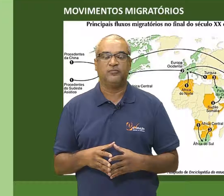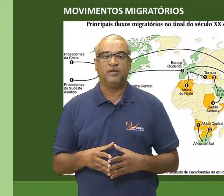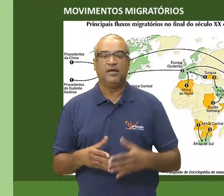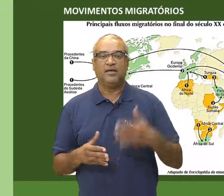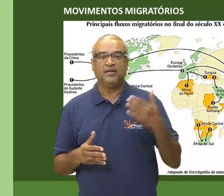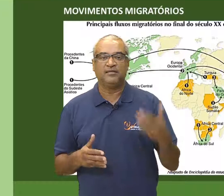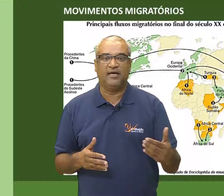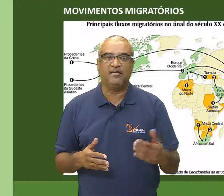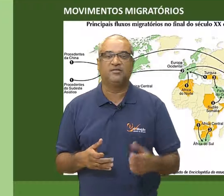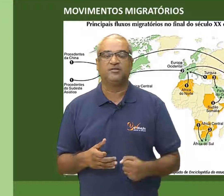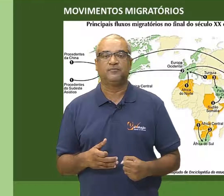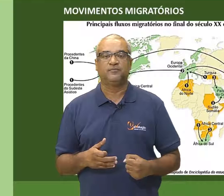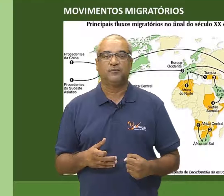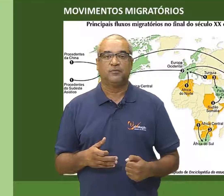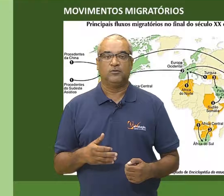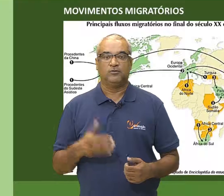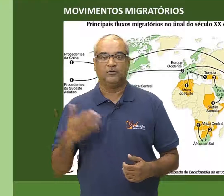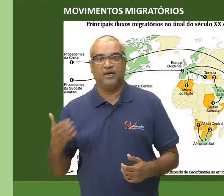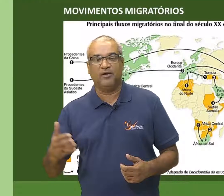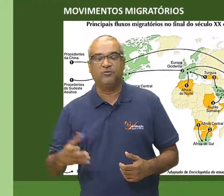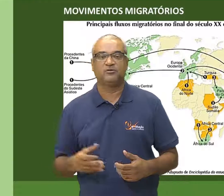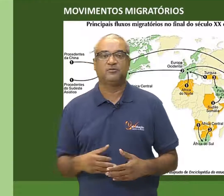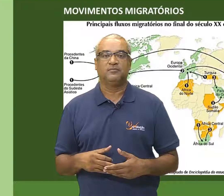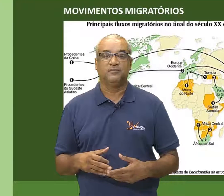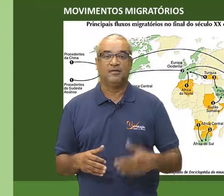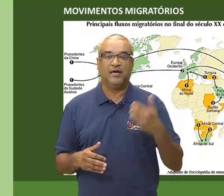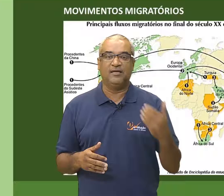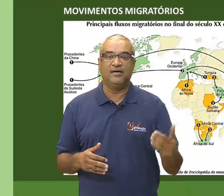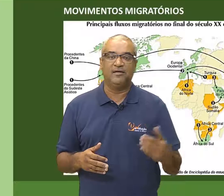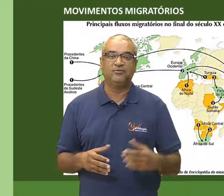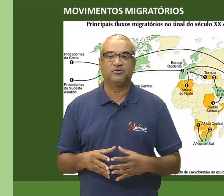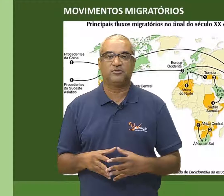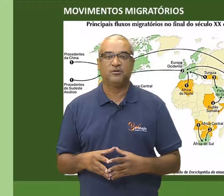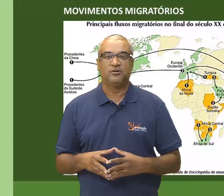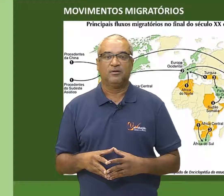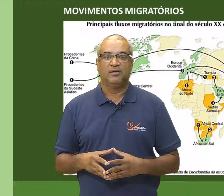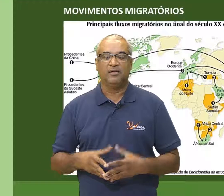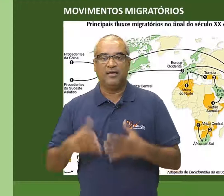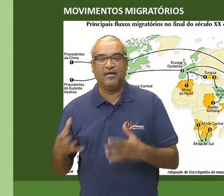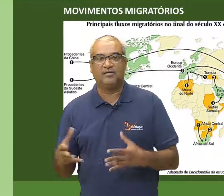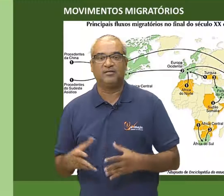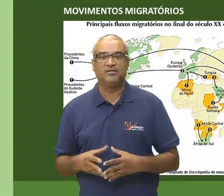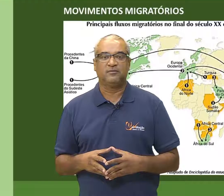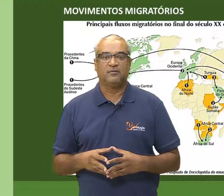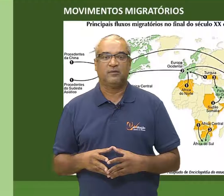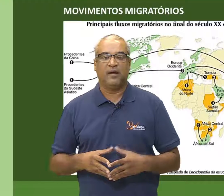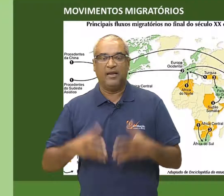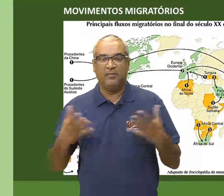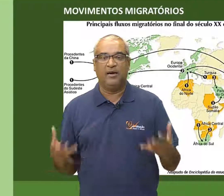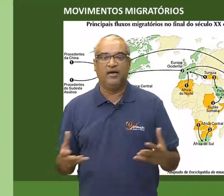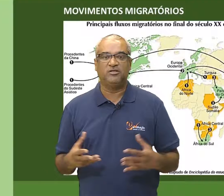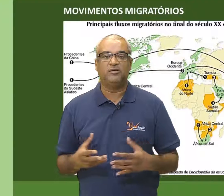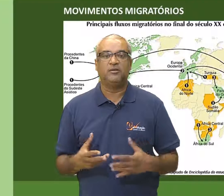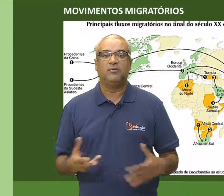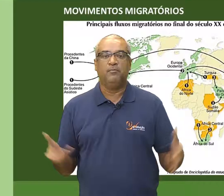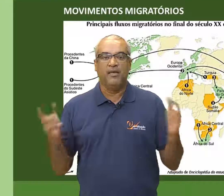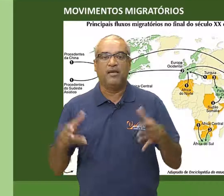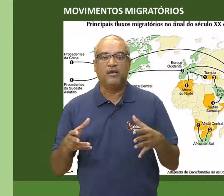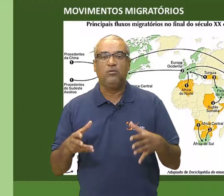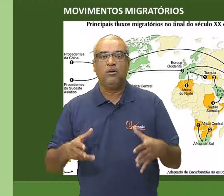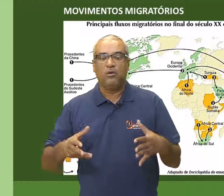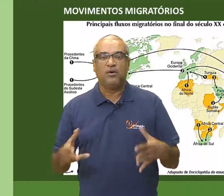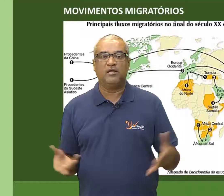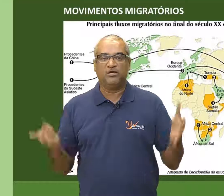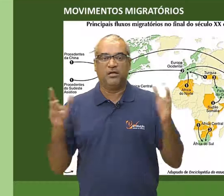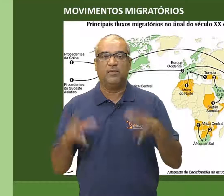XX. Irlandeses, judeus, italianos, ingleses, alemães,